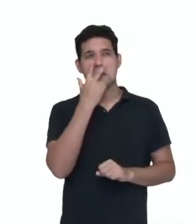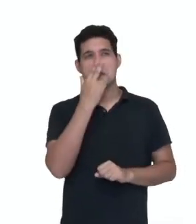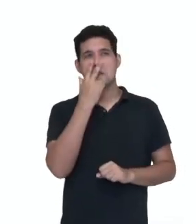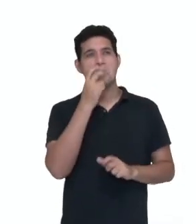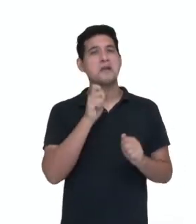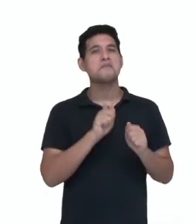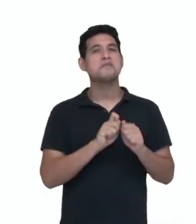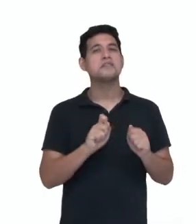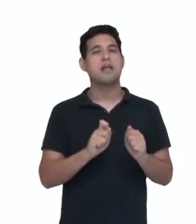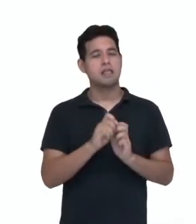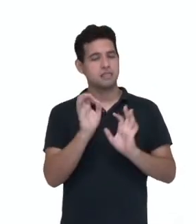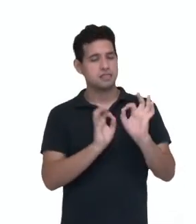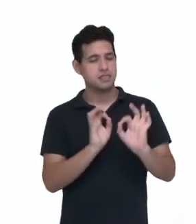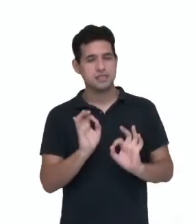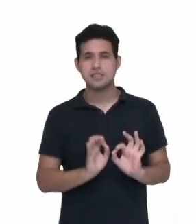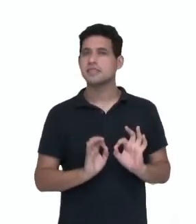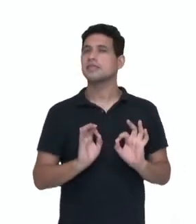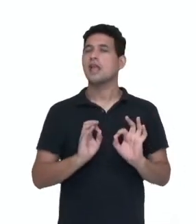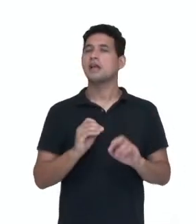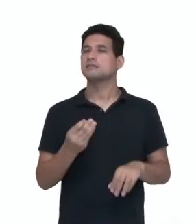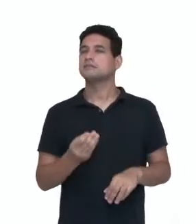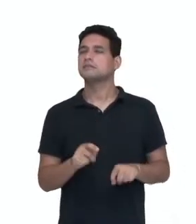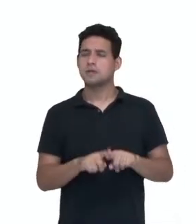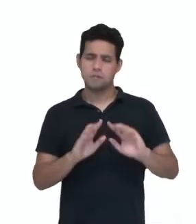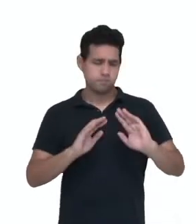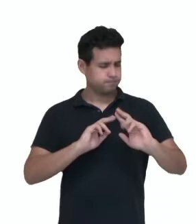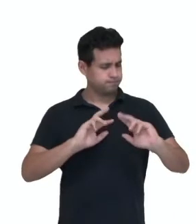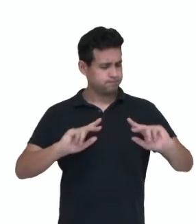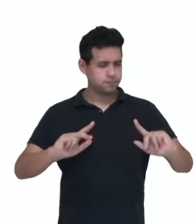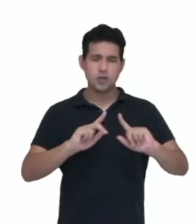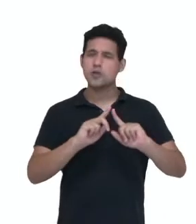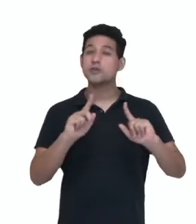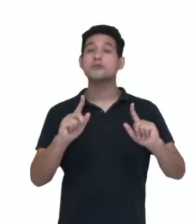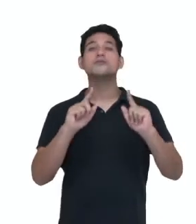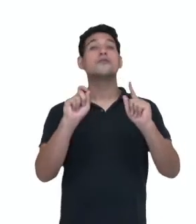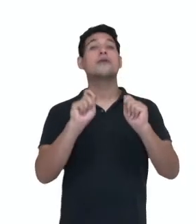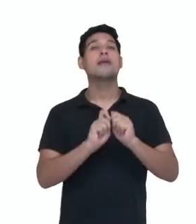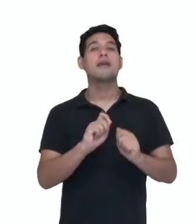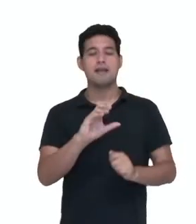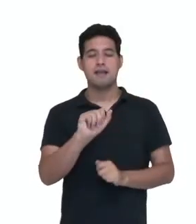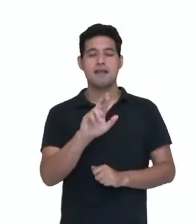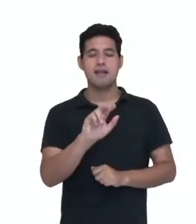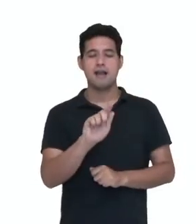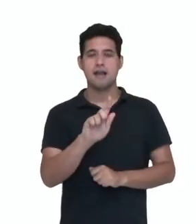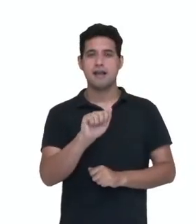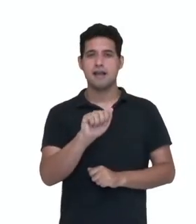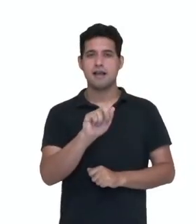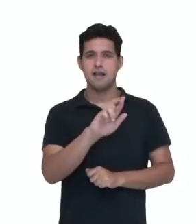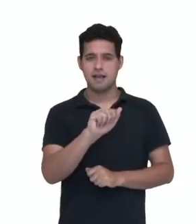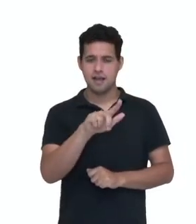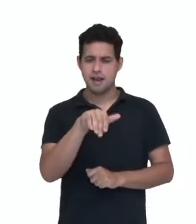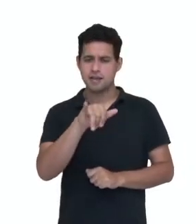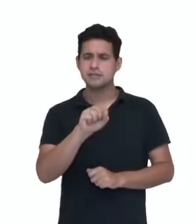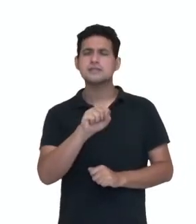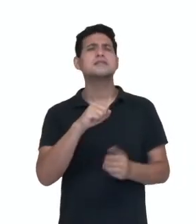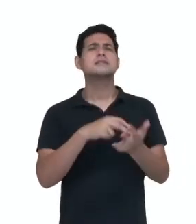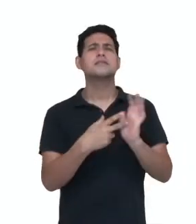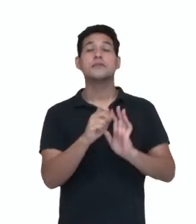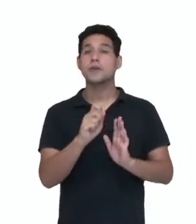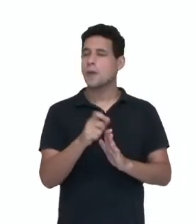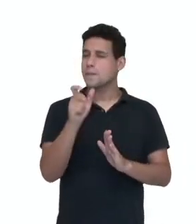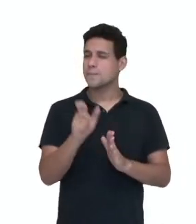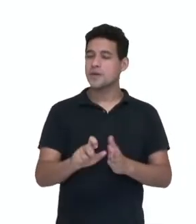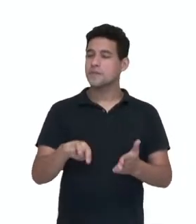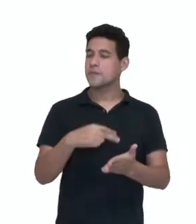al sol de tus carreras y de tus saltos y de tus carcajadas. Es una danza que solo tu